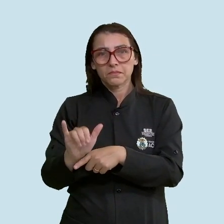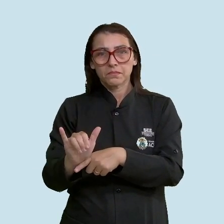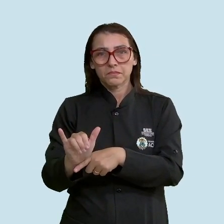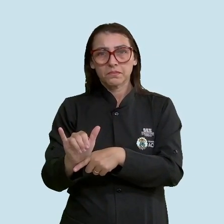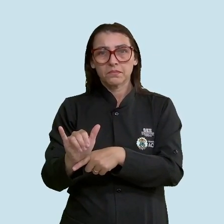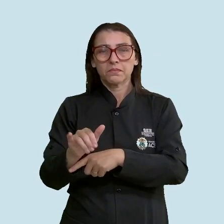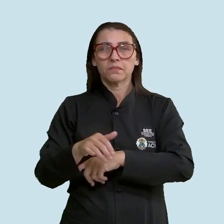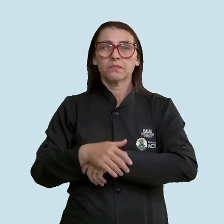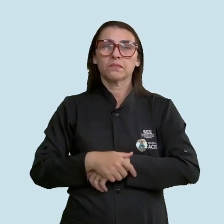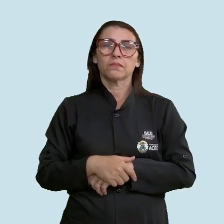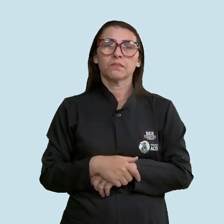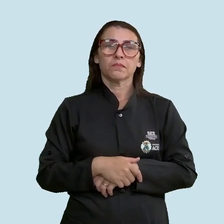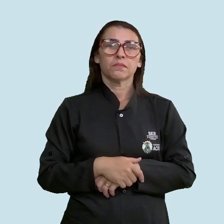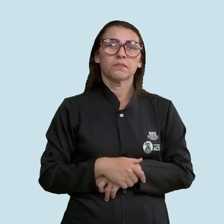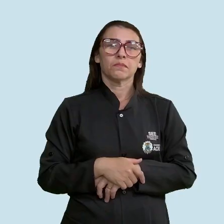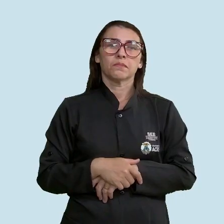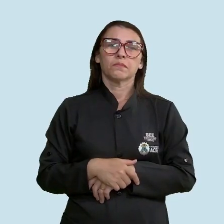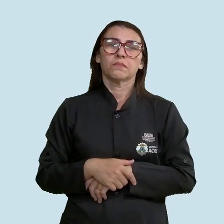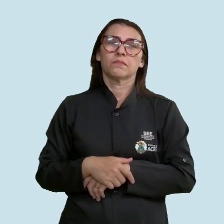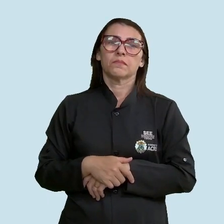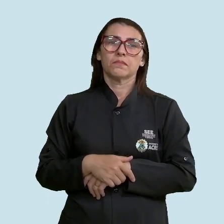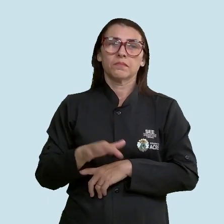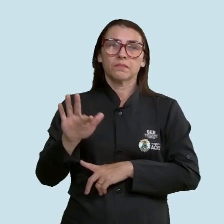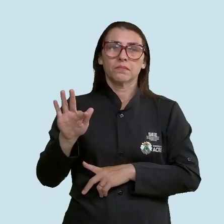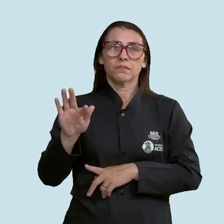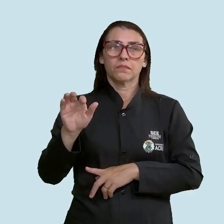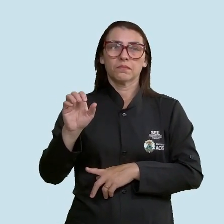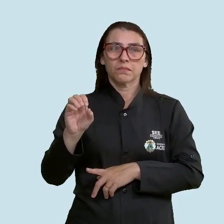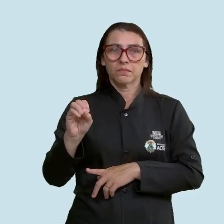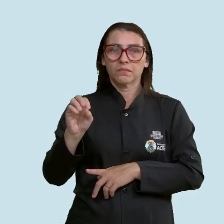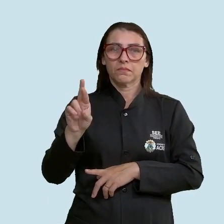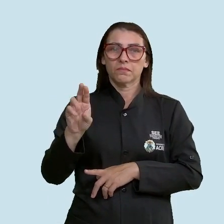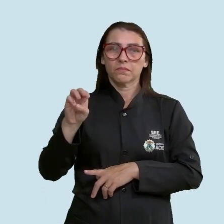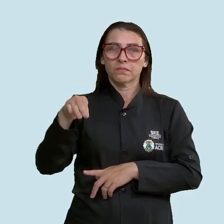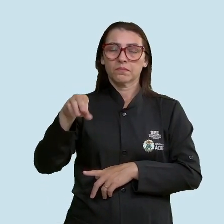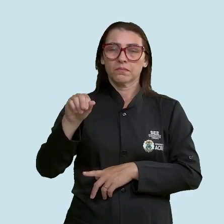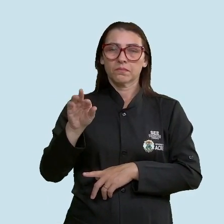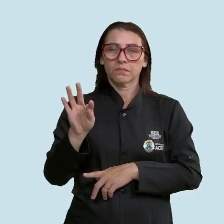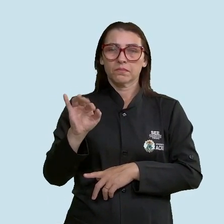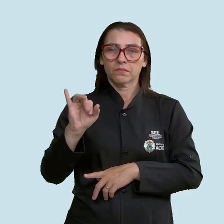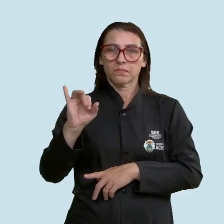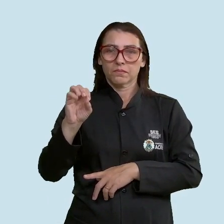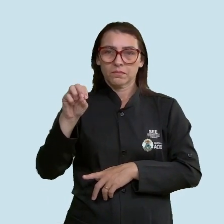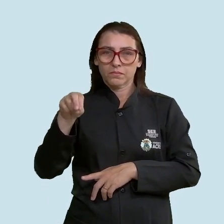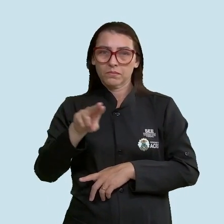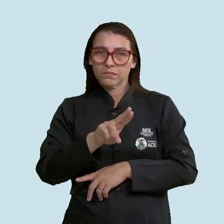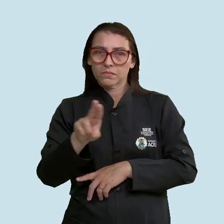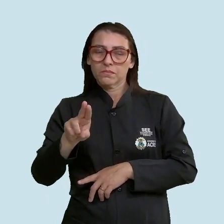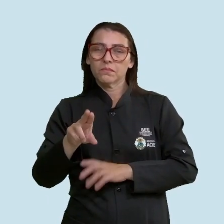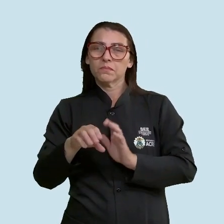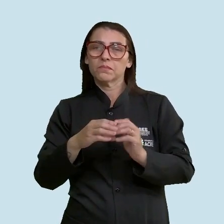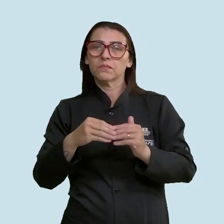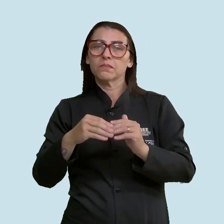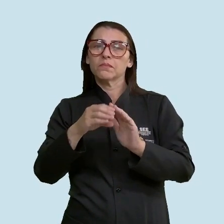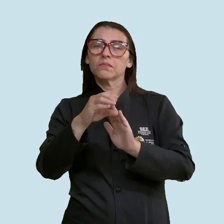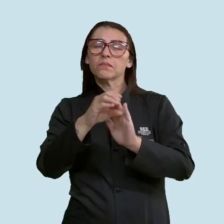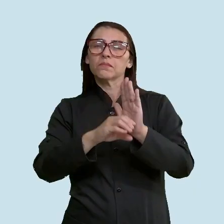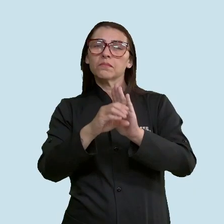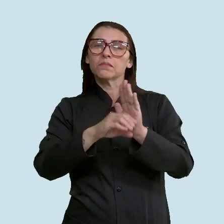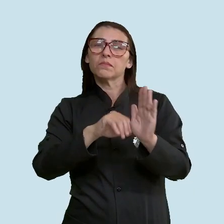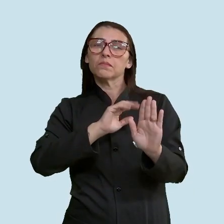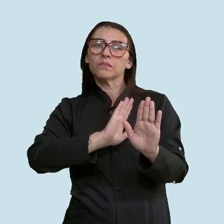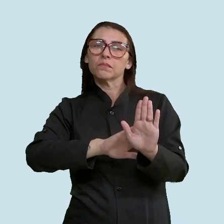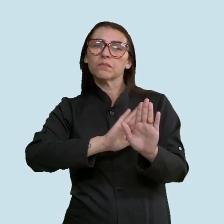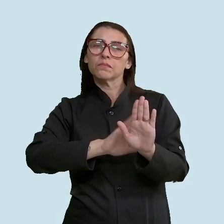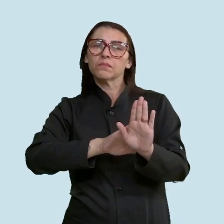Formation, Formation, e ela traz um conceito, né, ideológico aí,